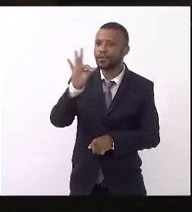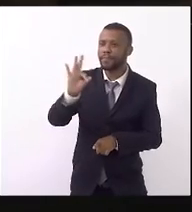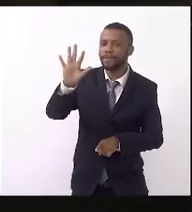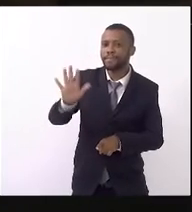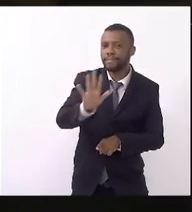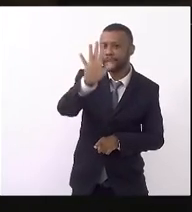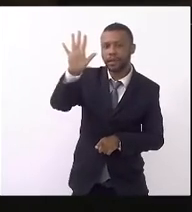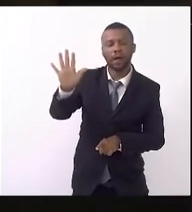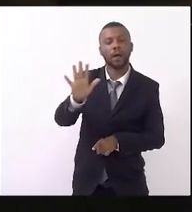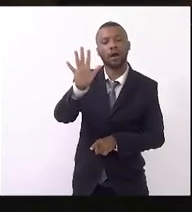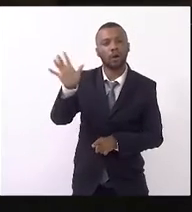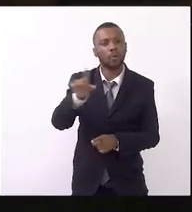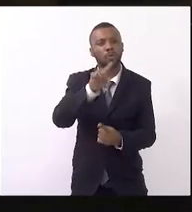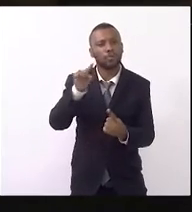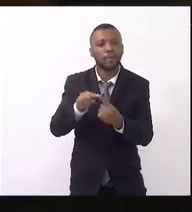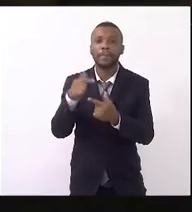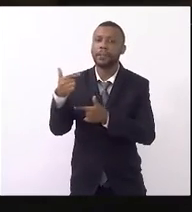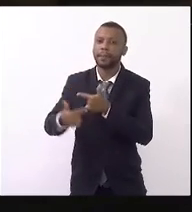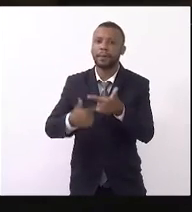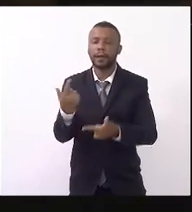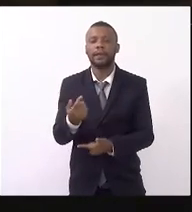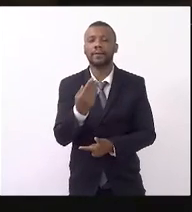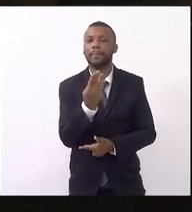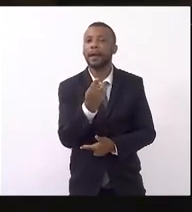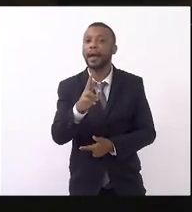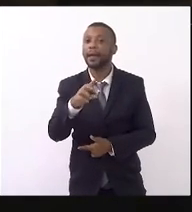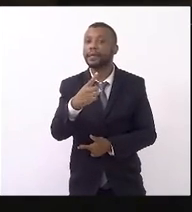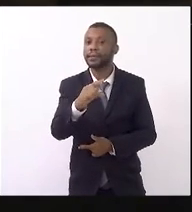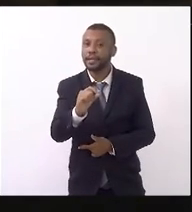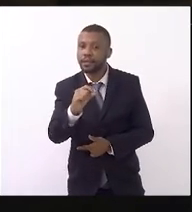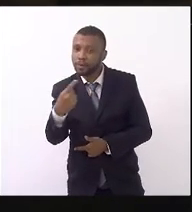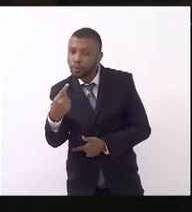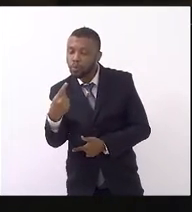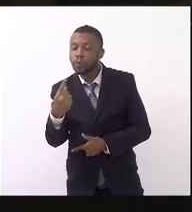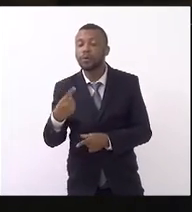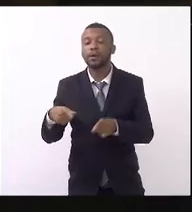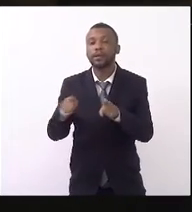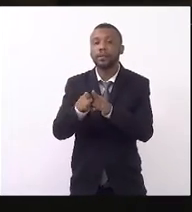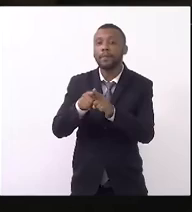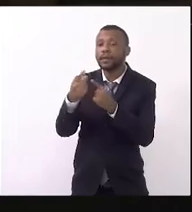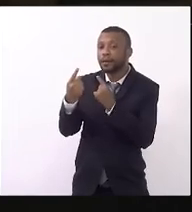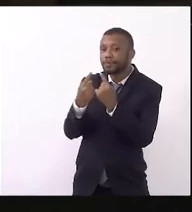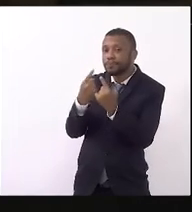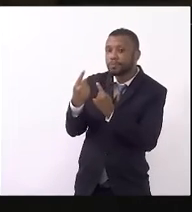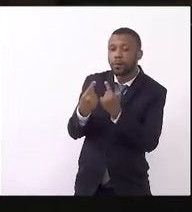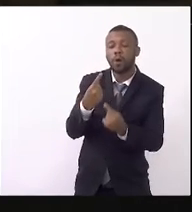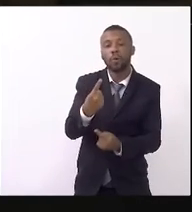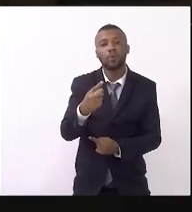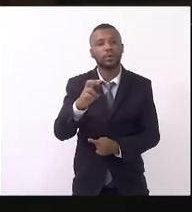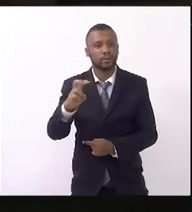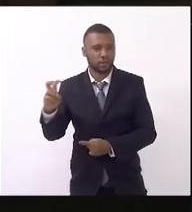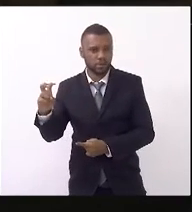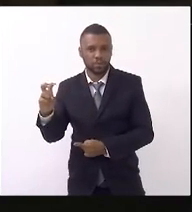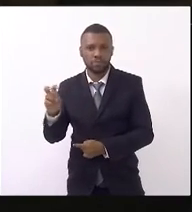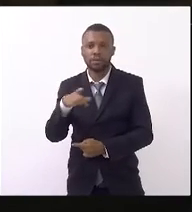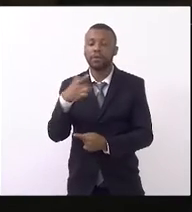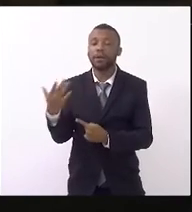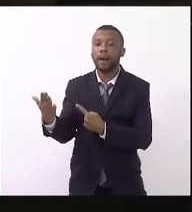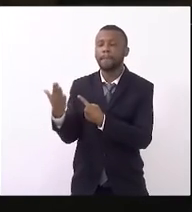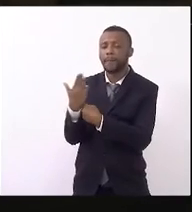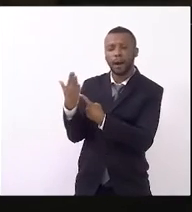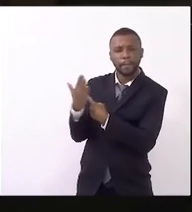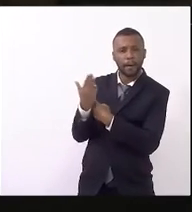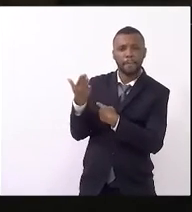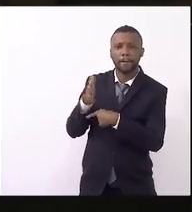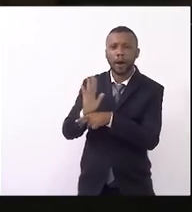para atuar, não é? Na BR-101 e na RJ-155. E para que as ajudas também